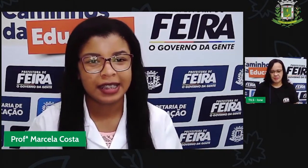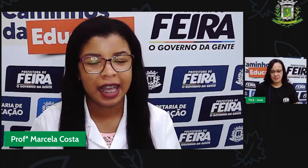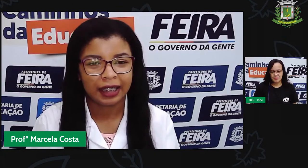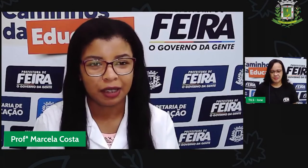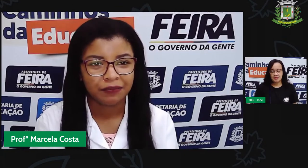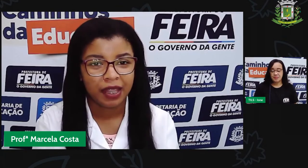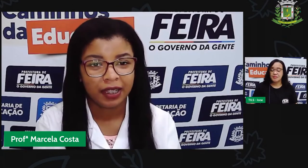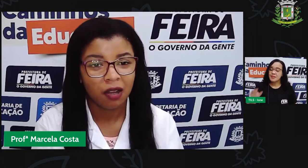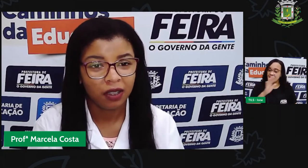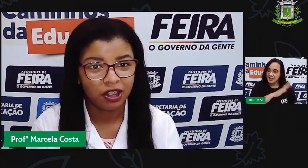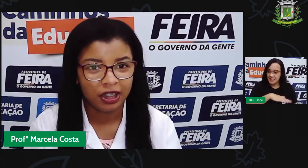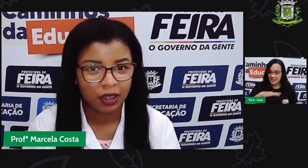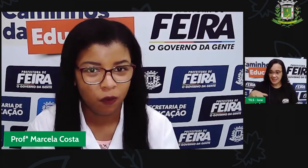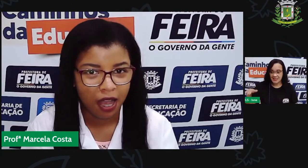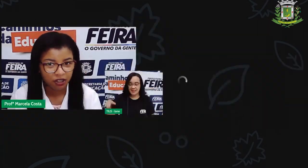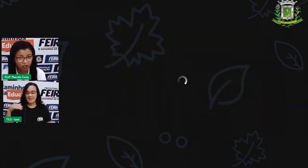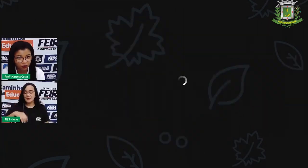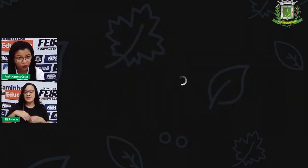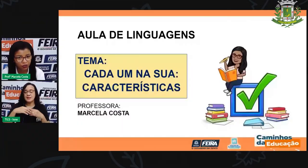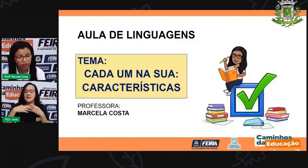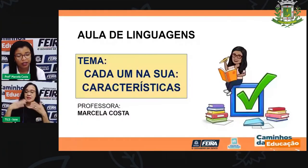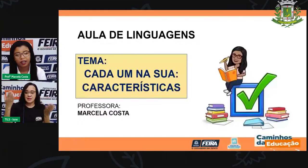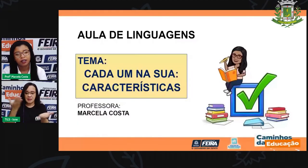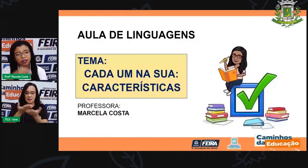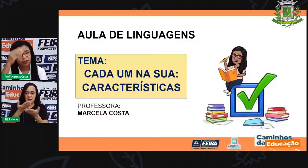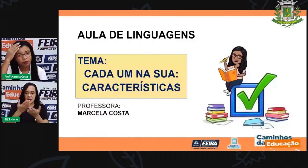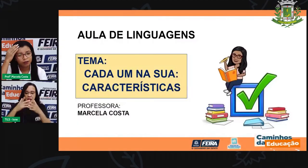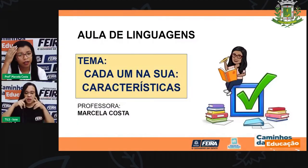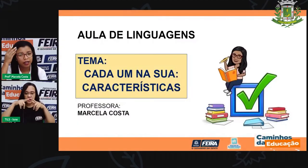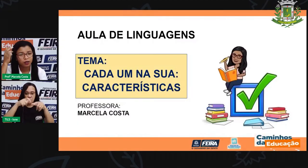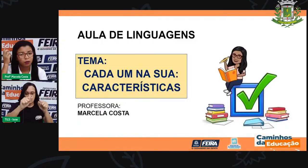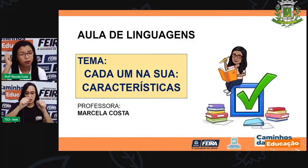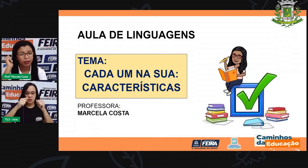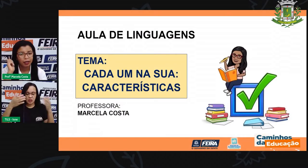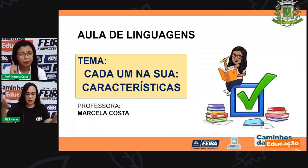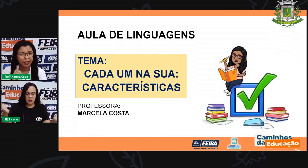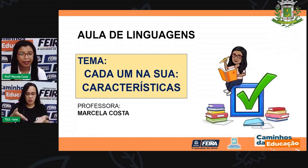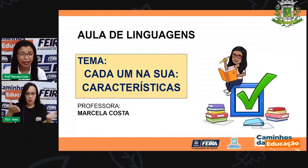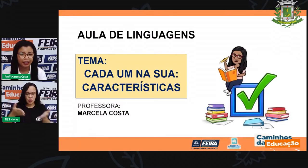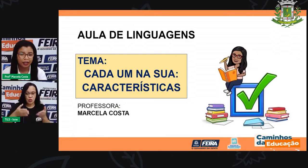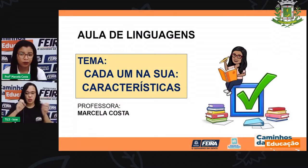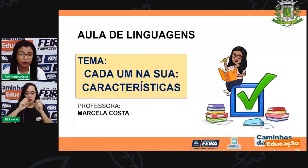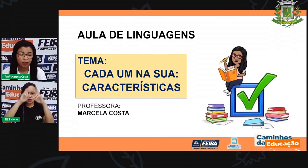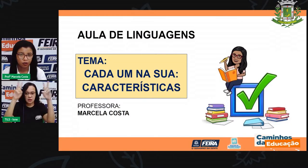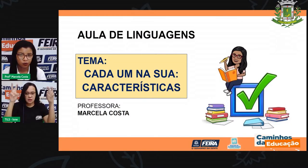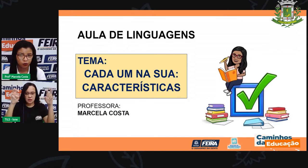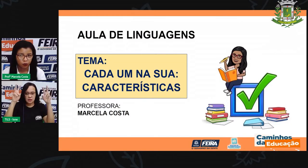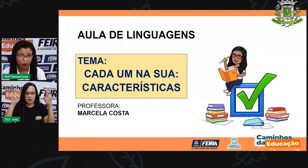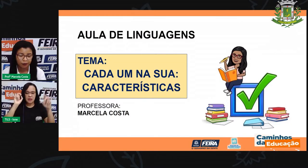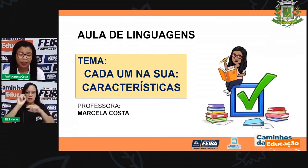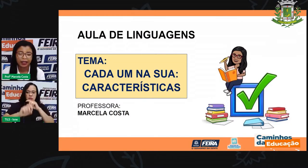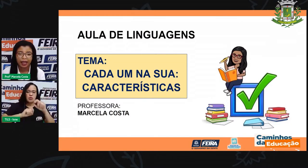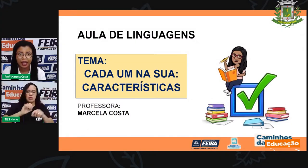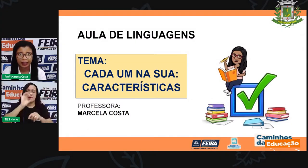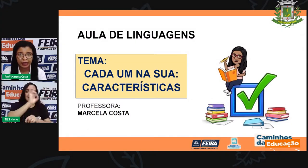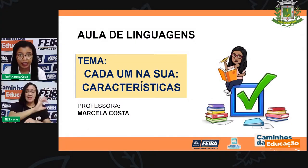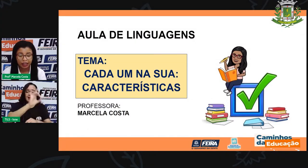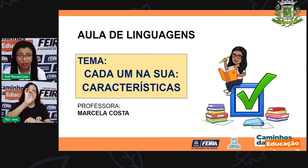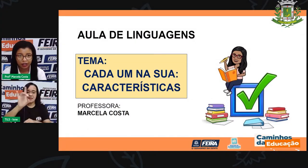Criançada, na aula de linguagens de hoje, nós vamos falar sobre o tema Cada Uma Sua,